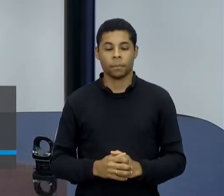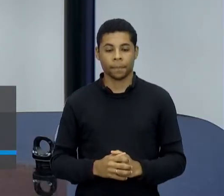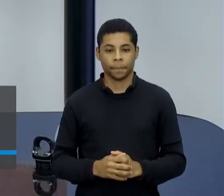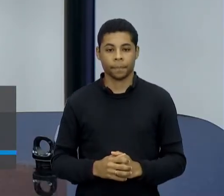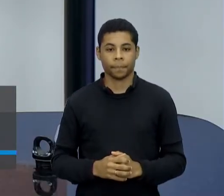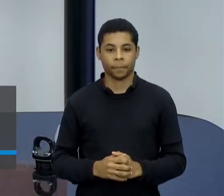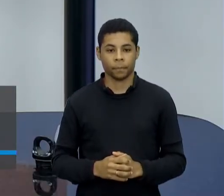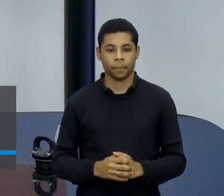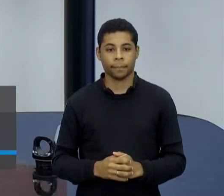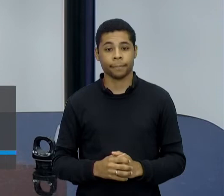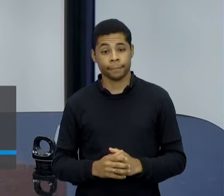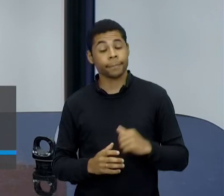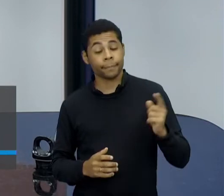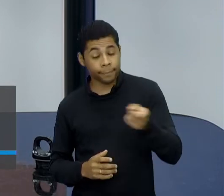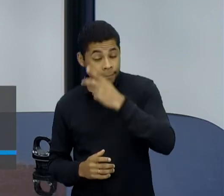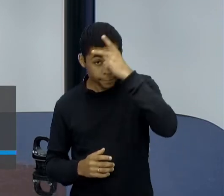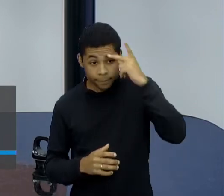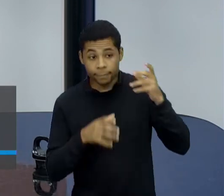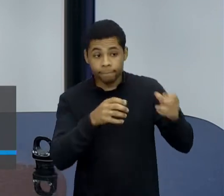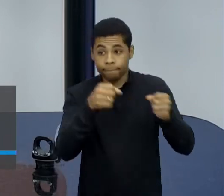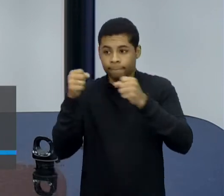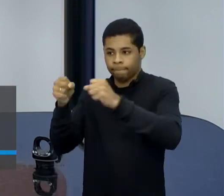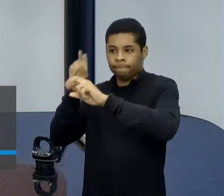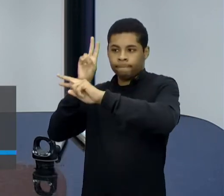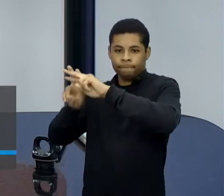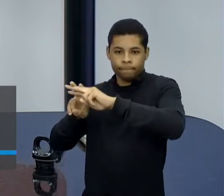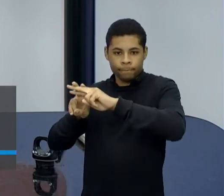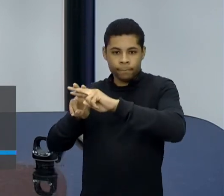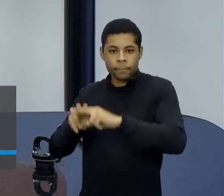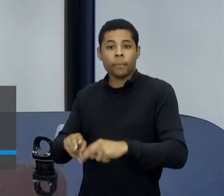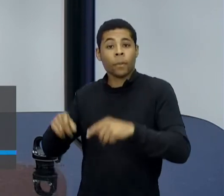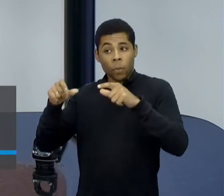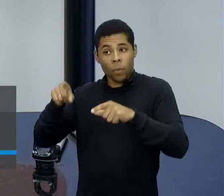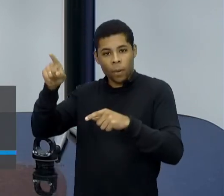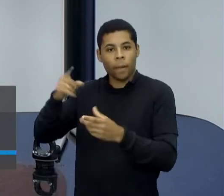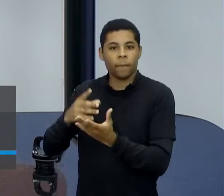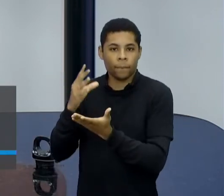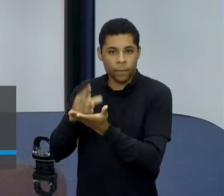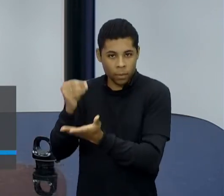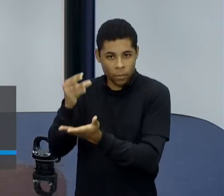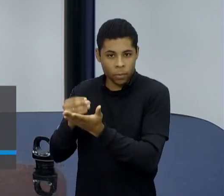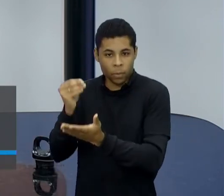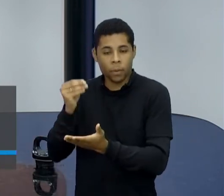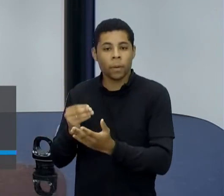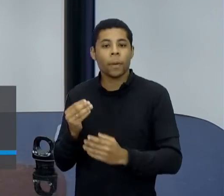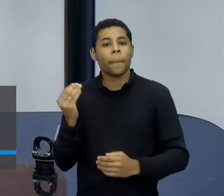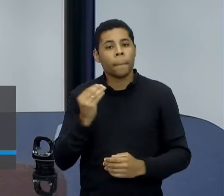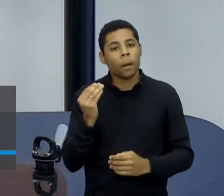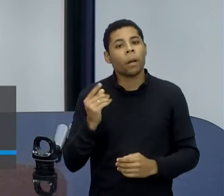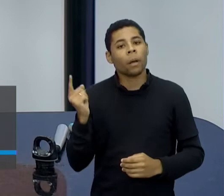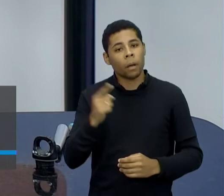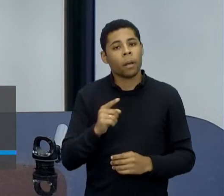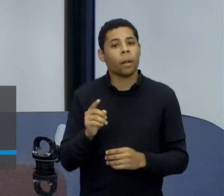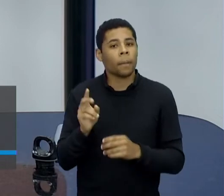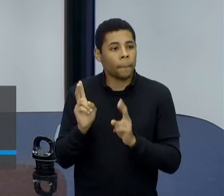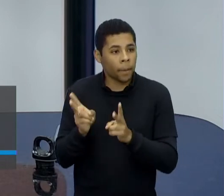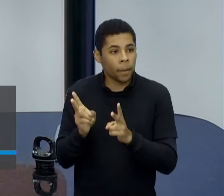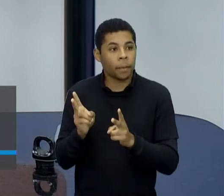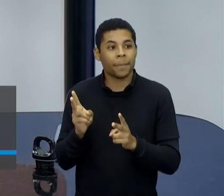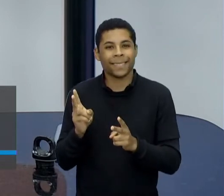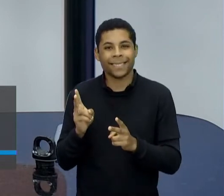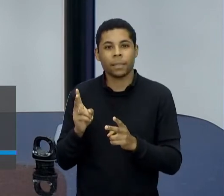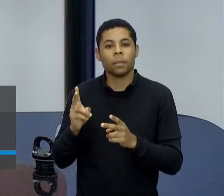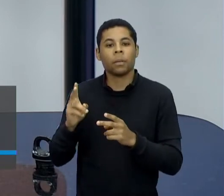essas pessoas que eram presas eram enviadas para esse presídio de Fernando de Noronha para fechar, para banir a